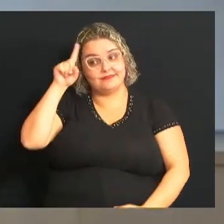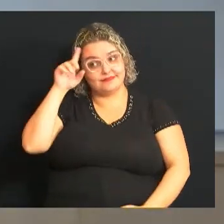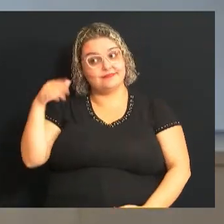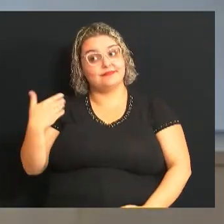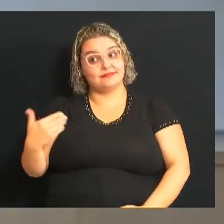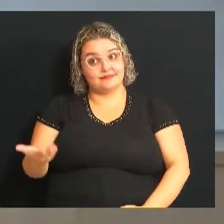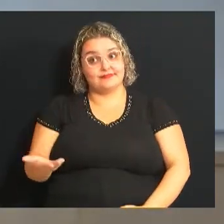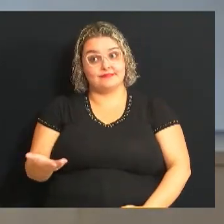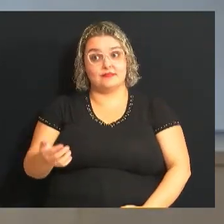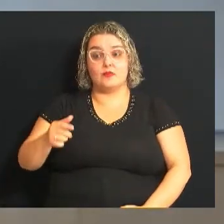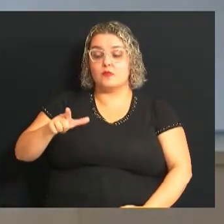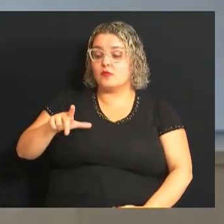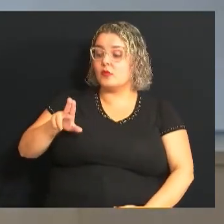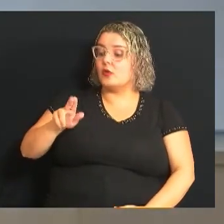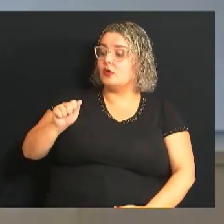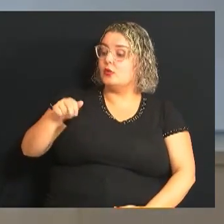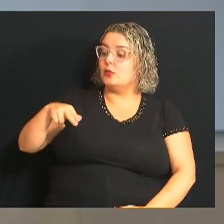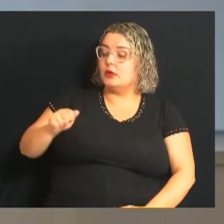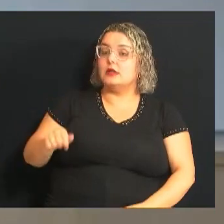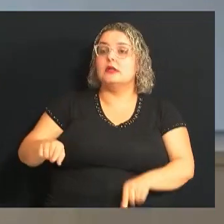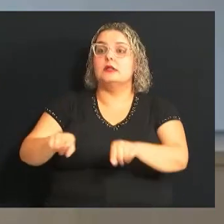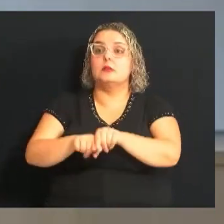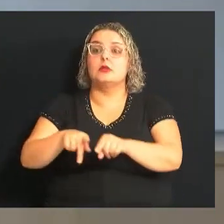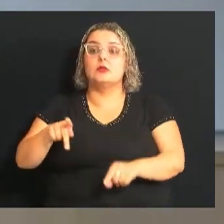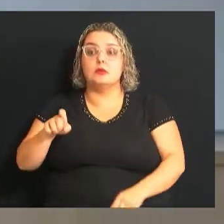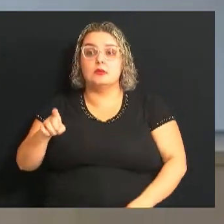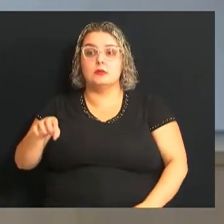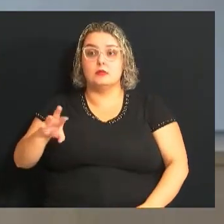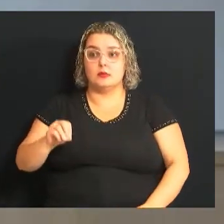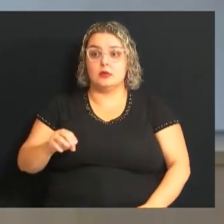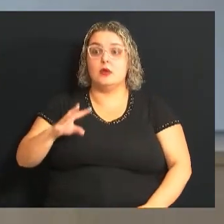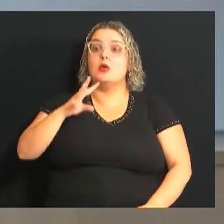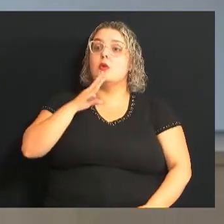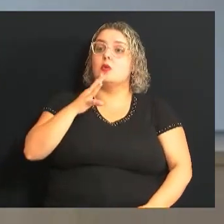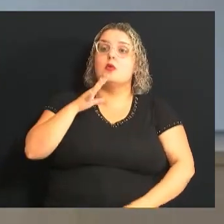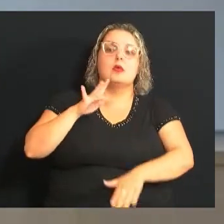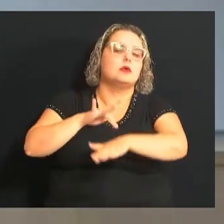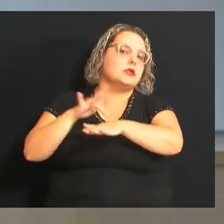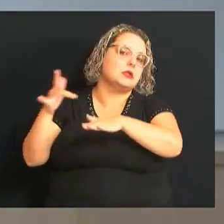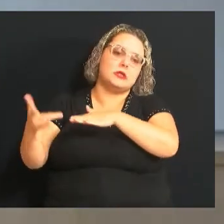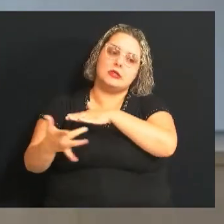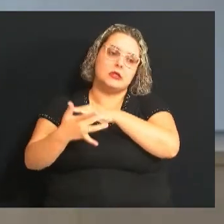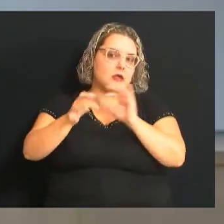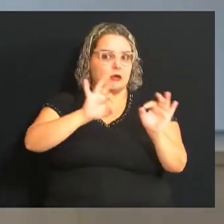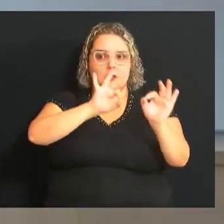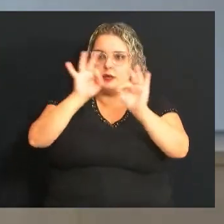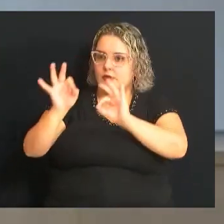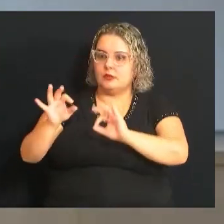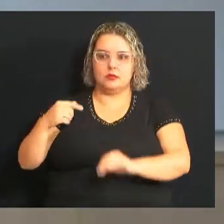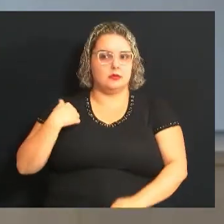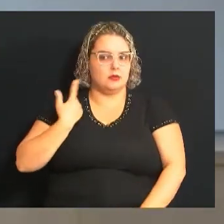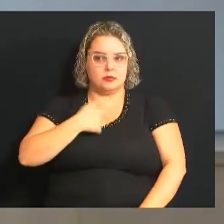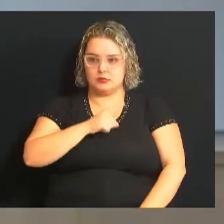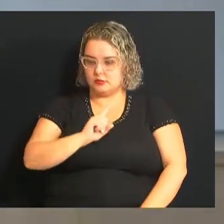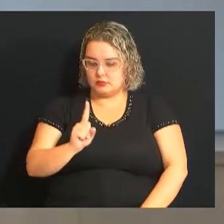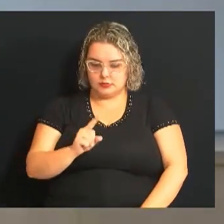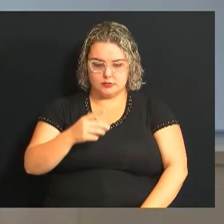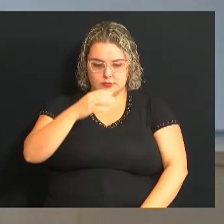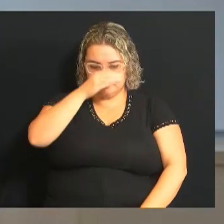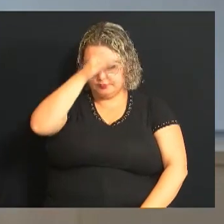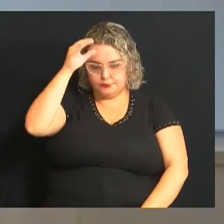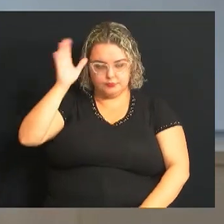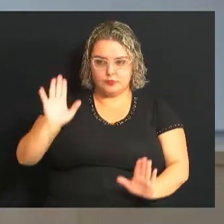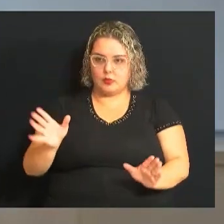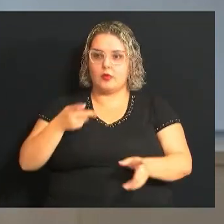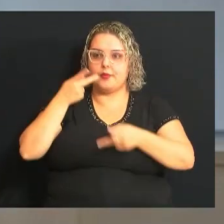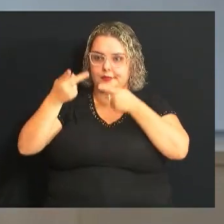da Luana e do Pedro Scooby eu conheço via imprensa, não acompanhei de perto, não são meus clientes, então os comentários que eu vou fazer